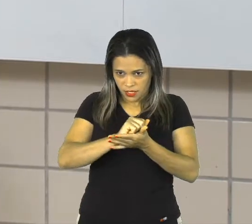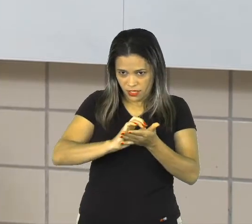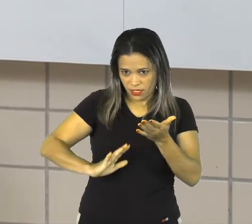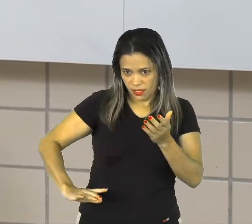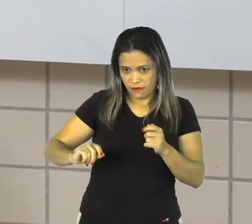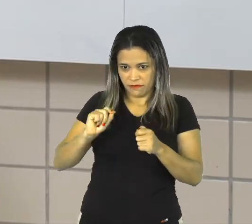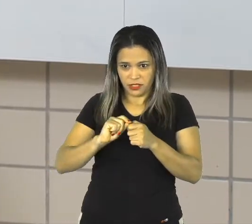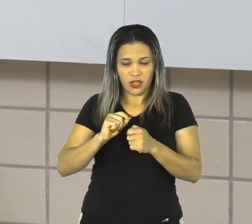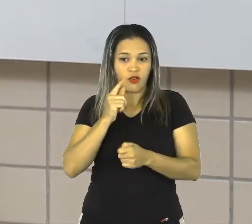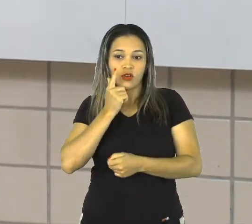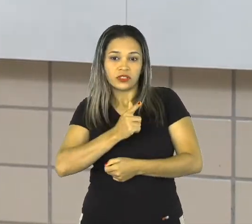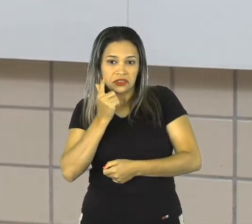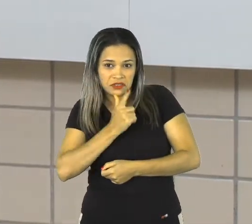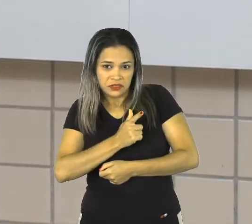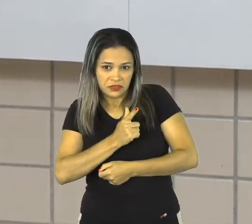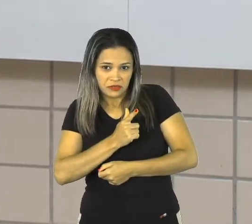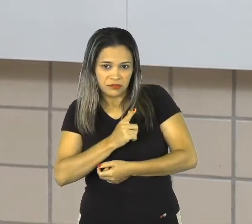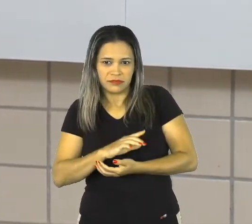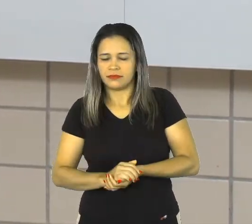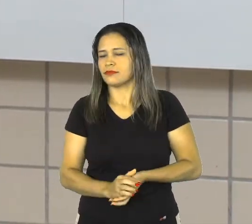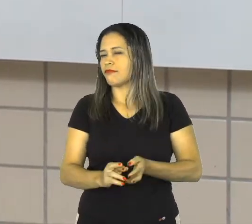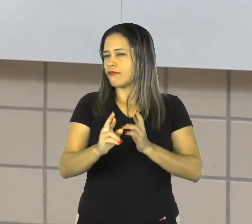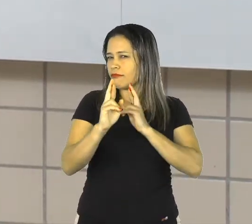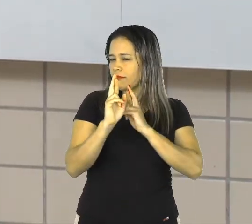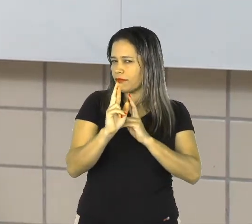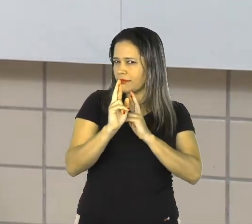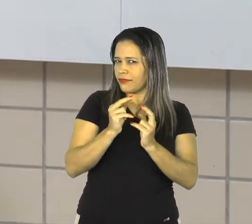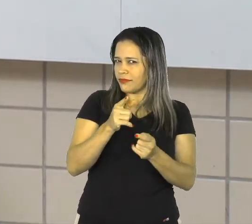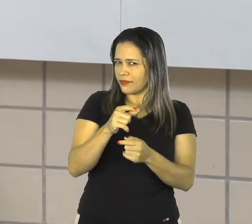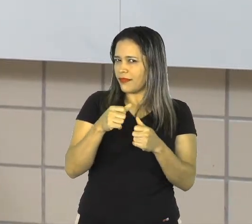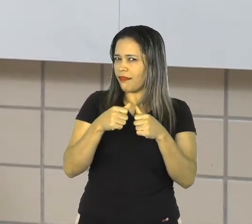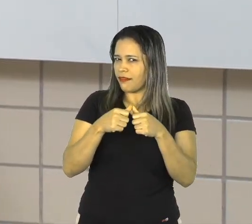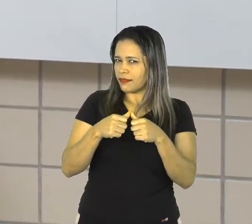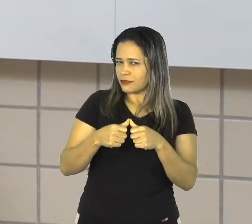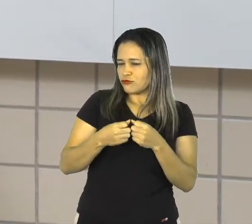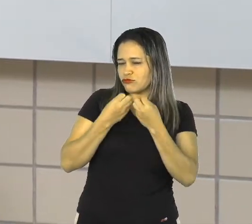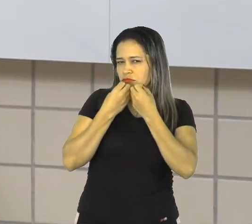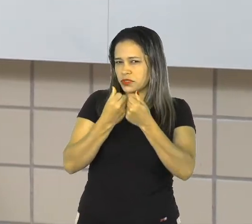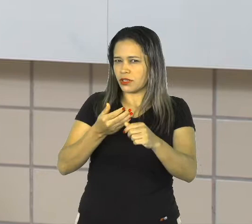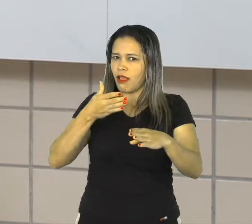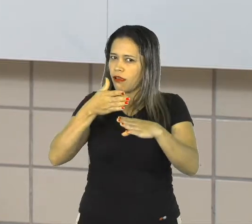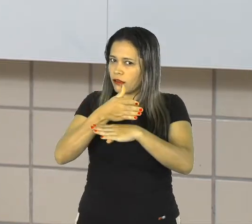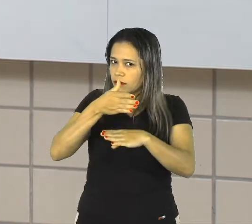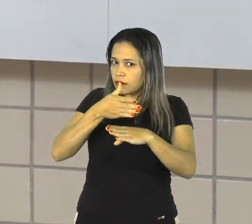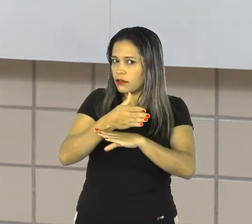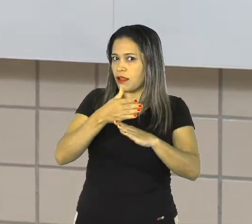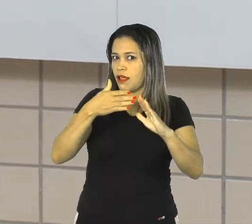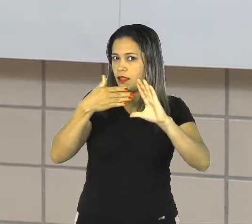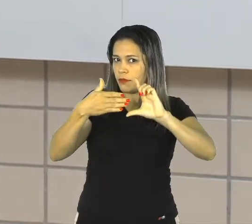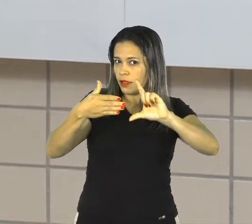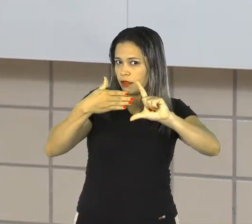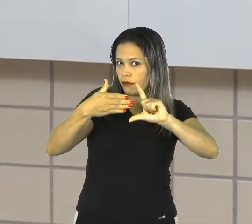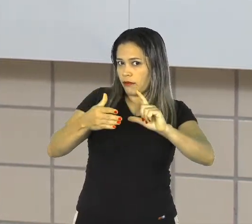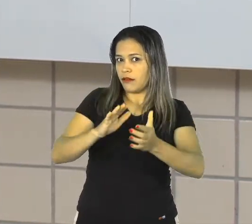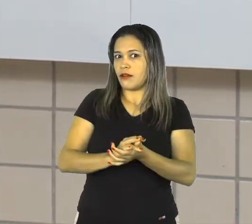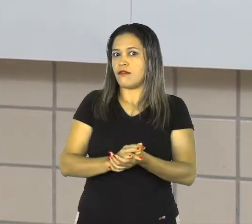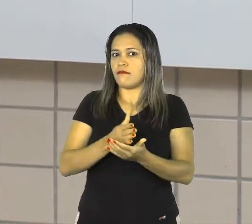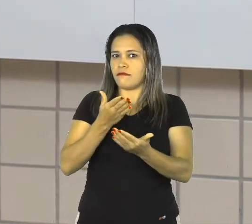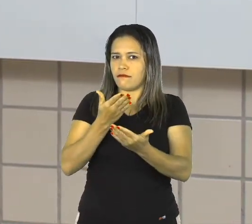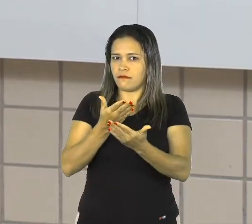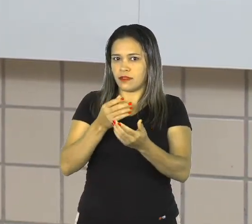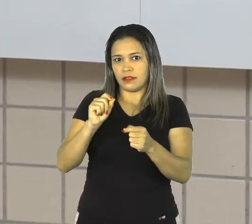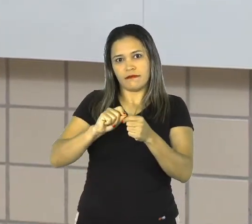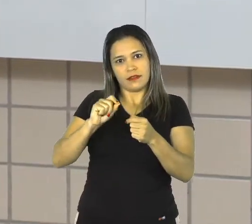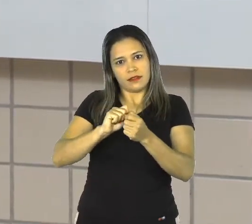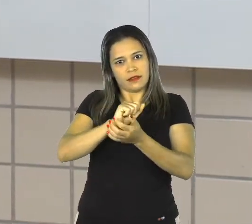Estão conseguindo? Espero que vocês estejam acessando a nossa plataforma, fazendo as atividades, entregando